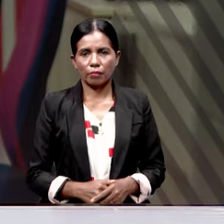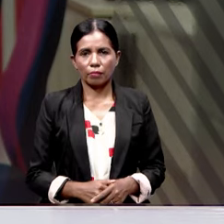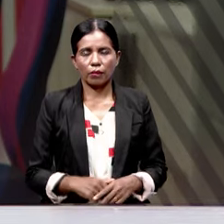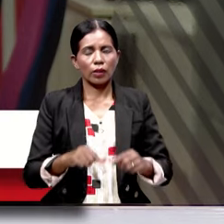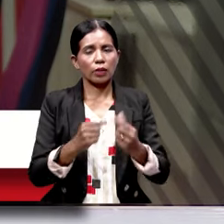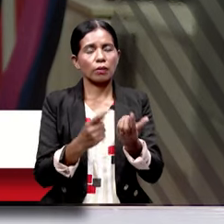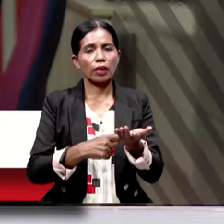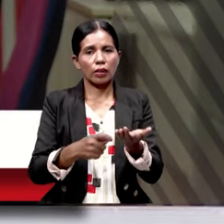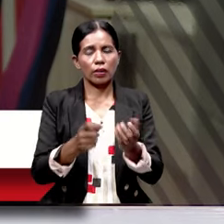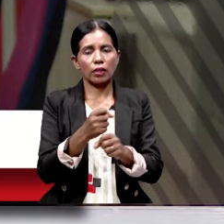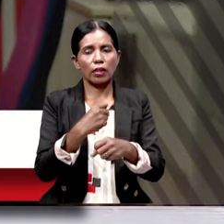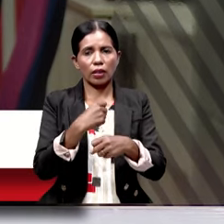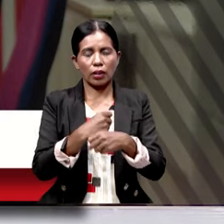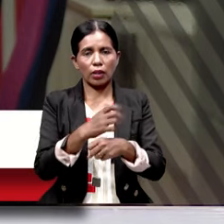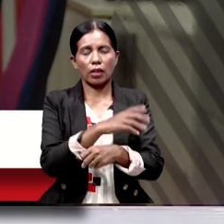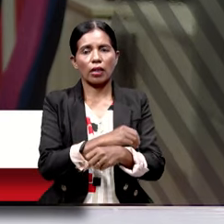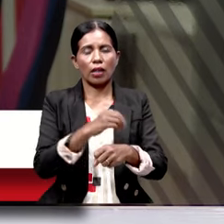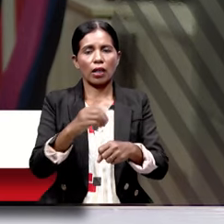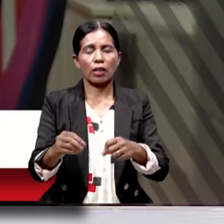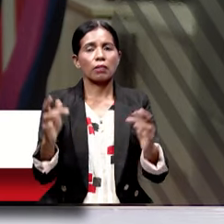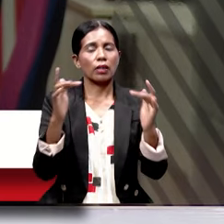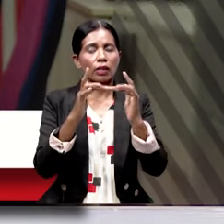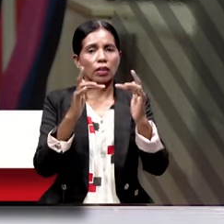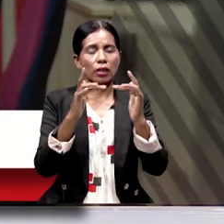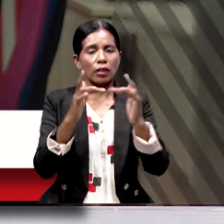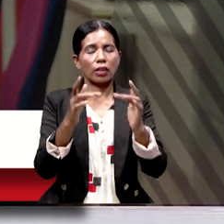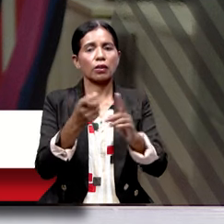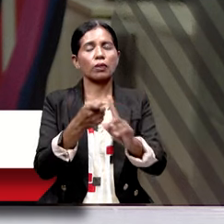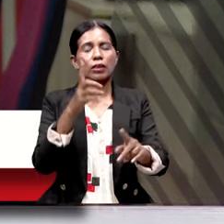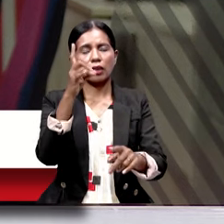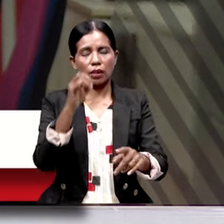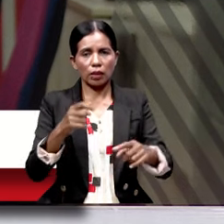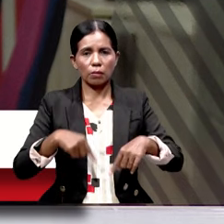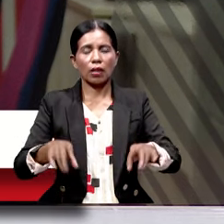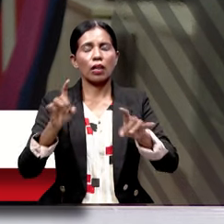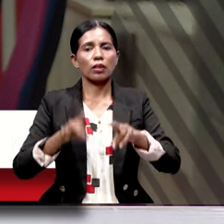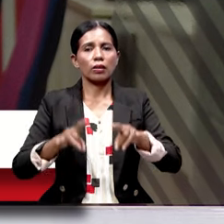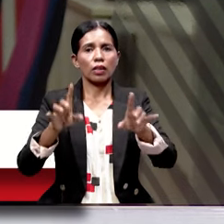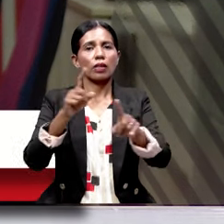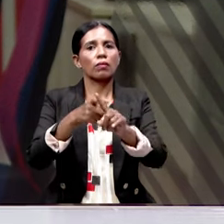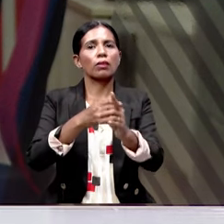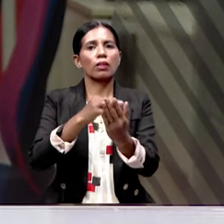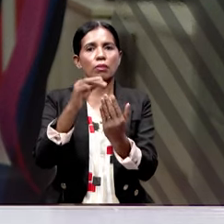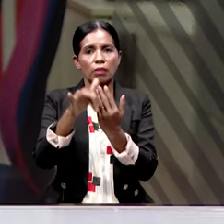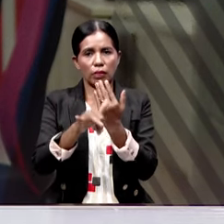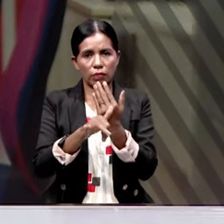Equipa técnica encerrou a instalação da cabo fibra ótica Rússia de Liba Austrália e a Fulan Maio.